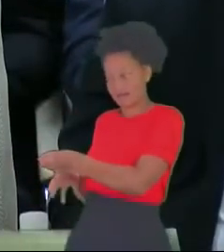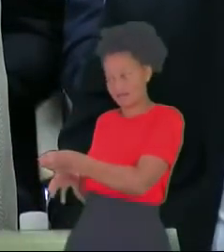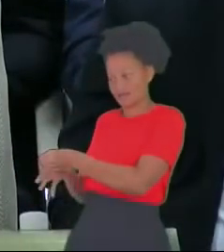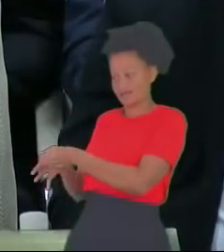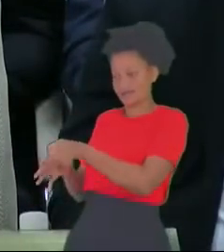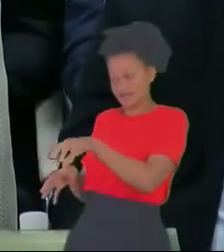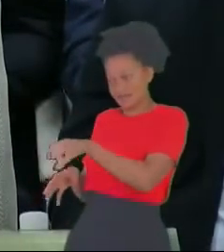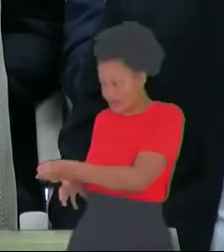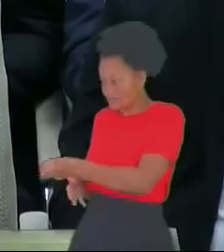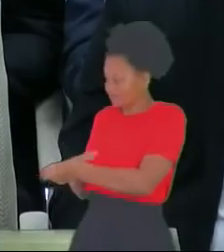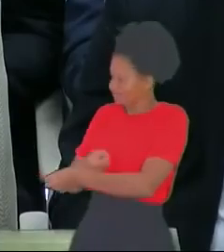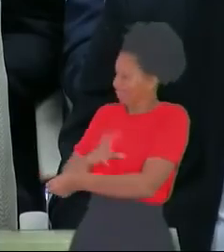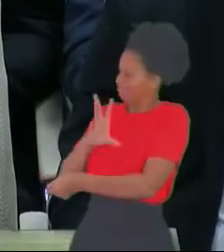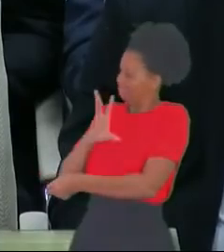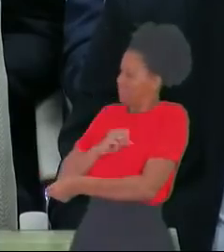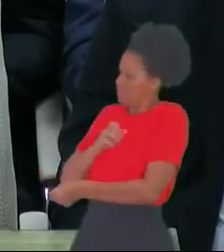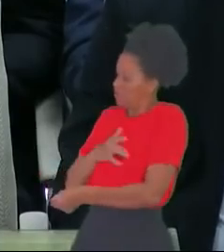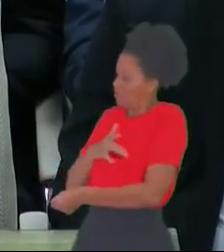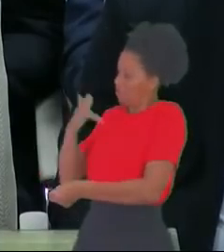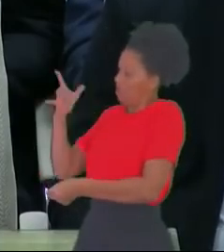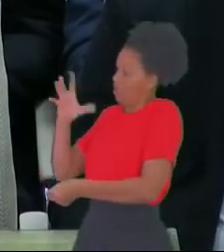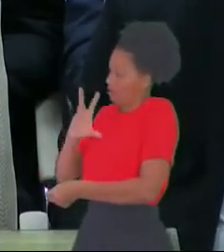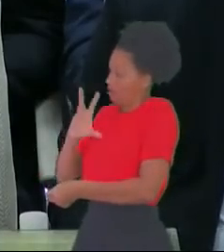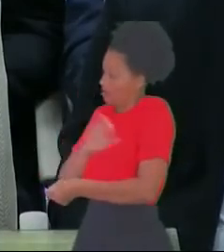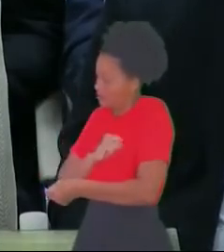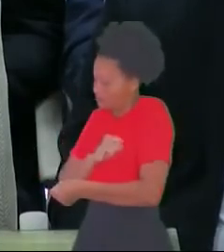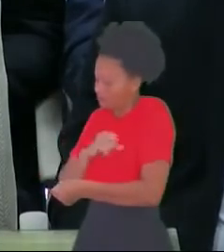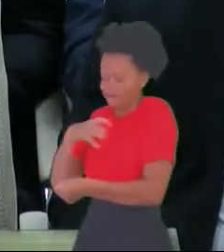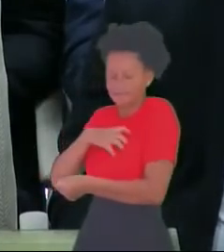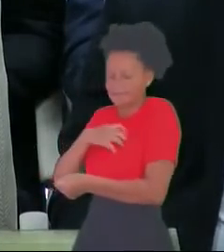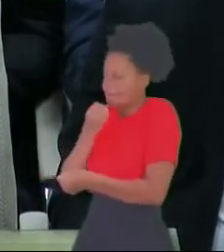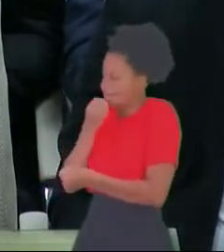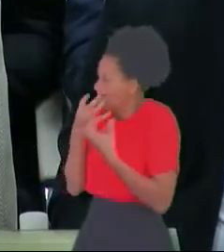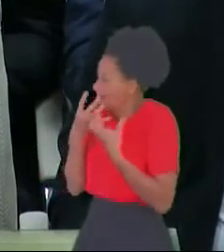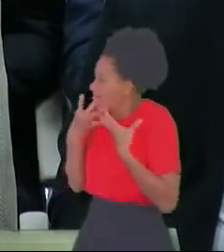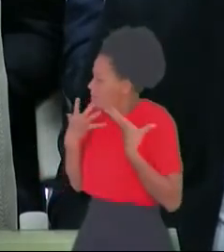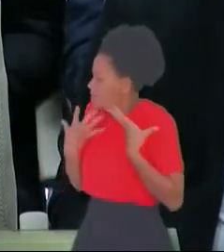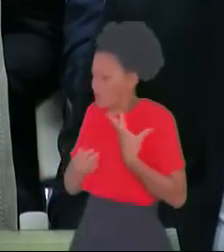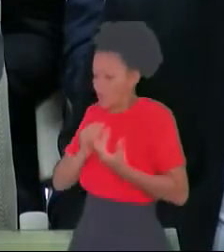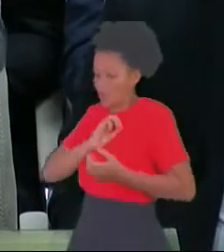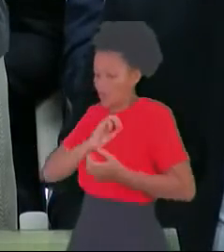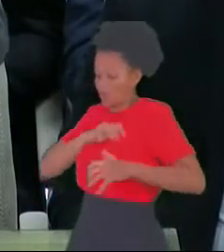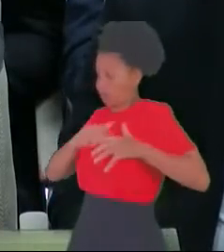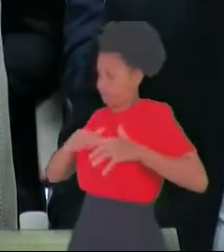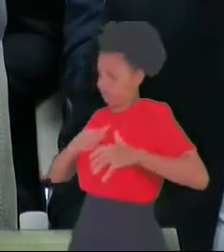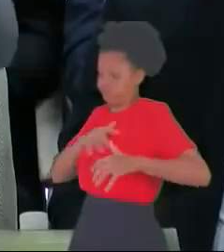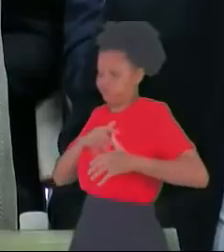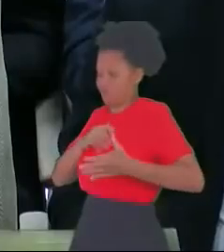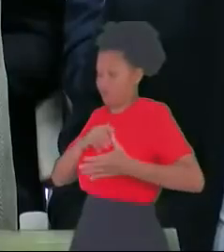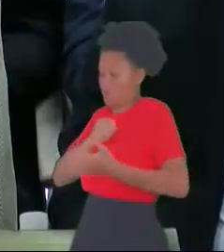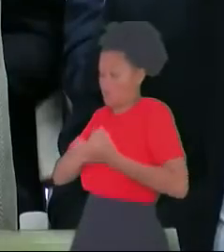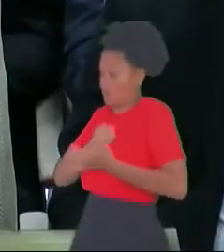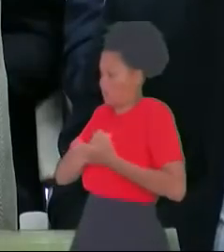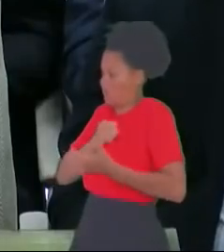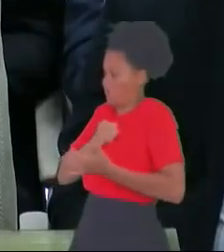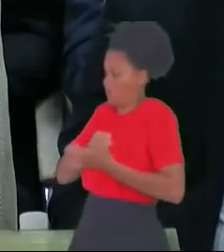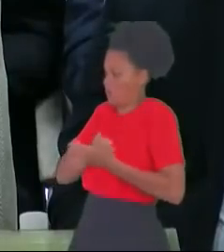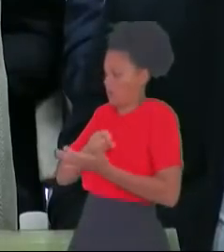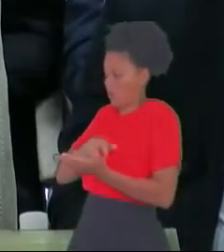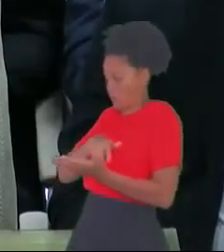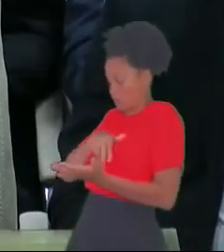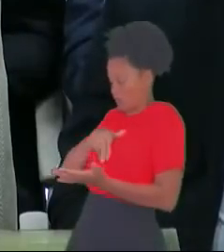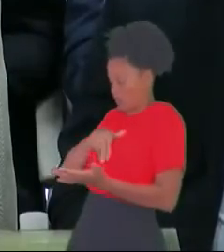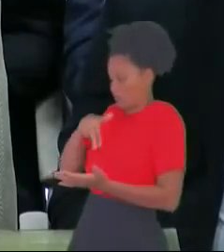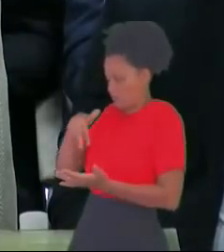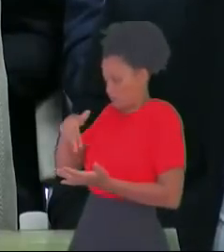de amor, ela desperta de sentimentos bons para com o noivo, o coração dela estremece, e quando a noiva se levanta, que mete a